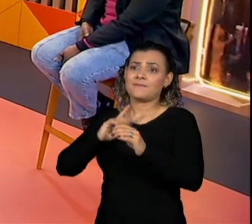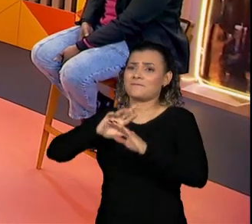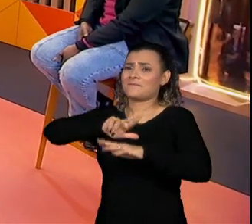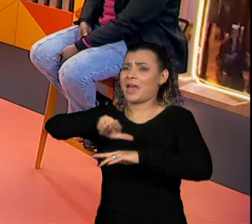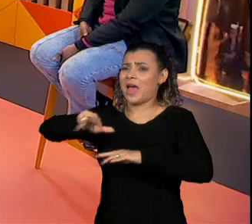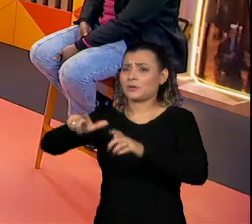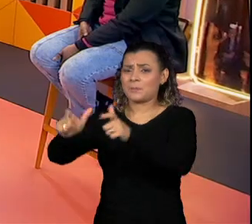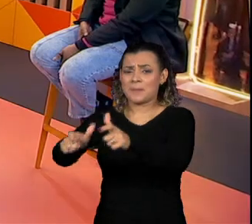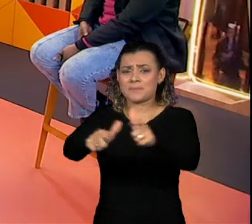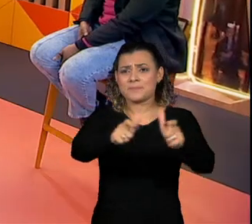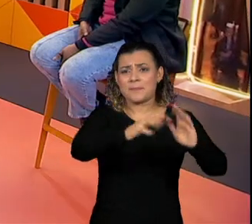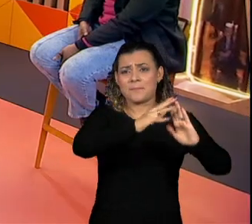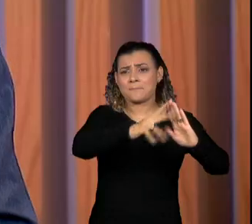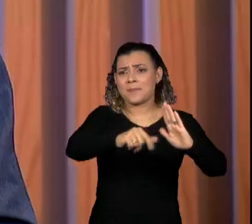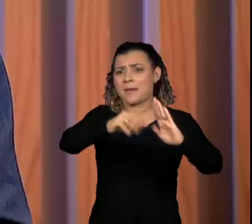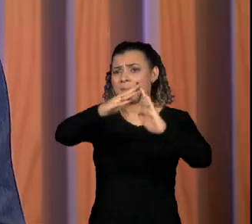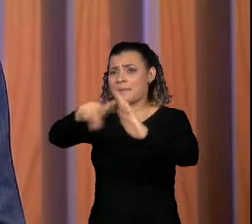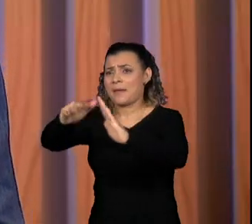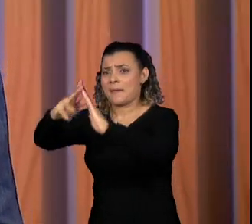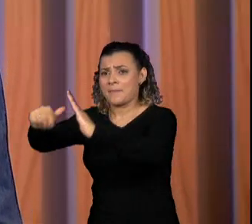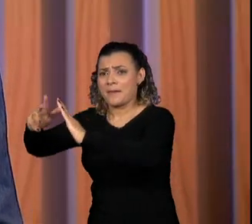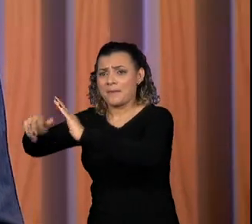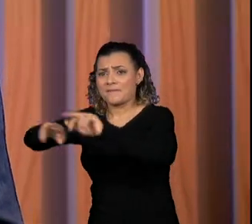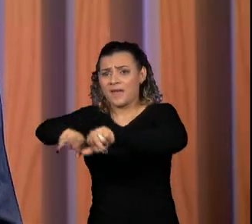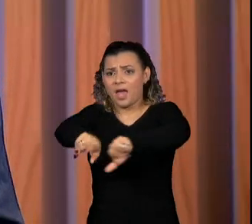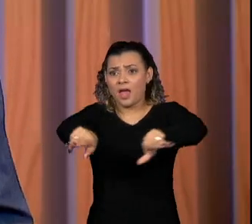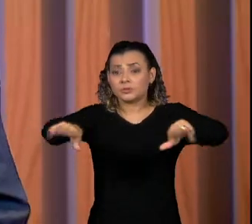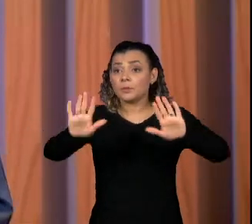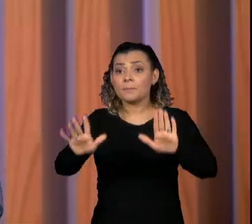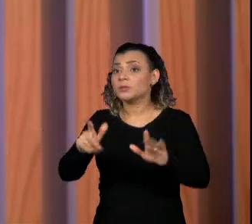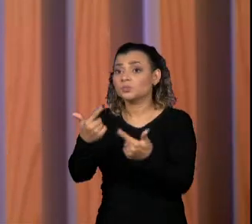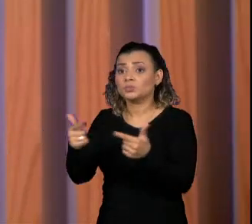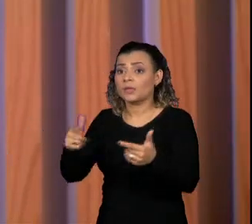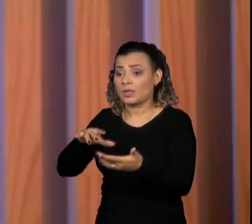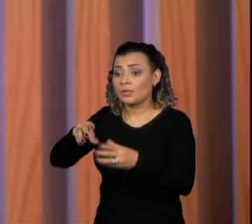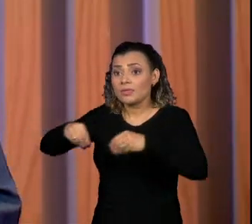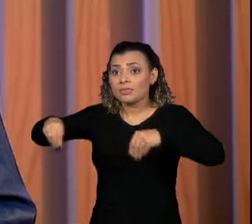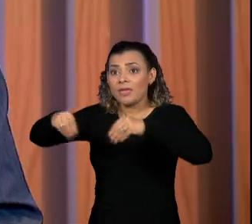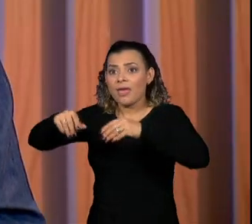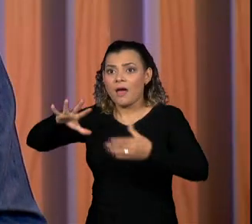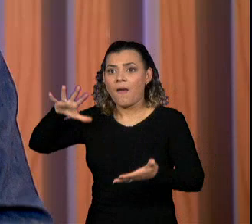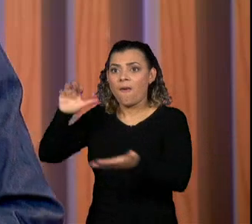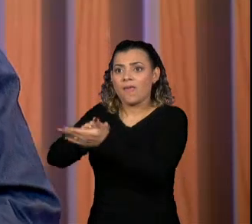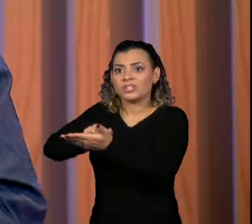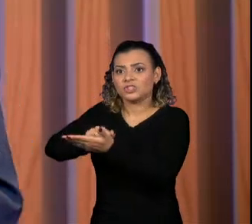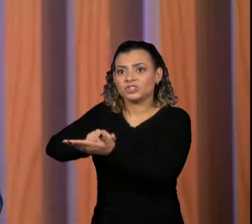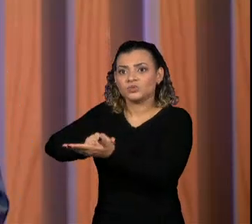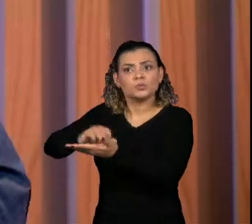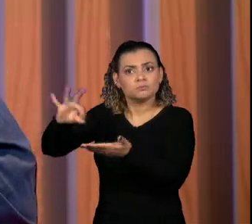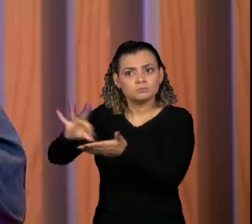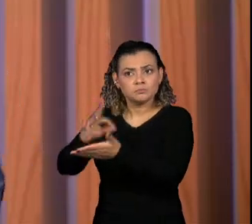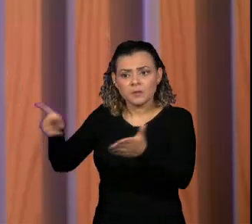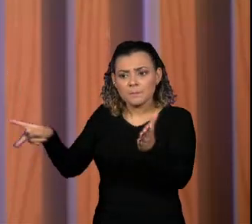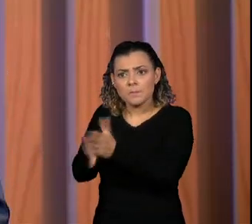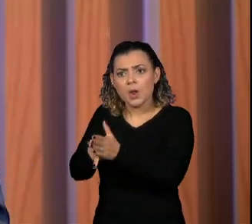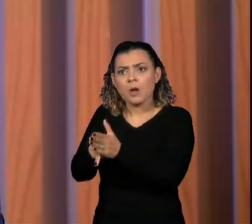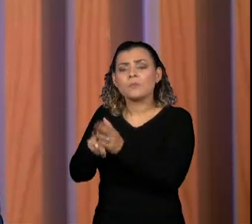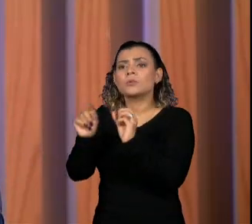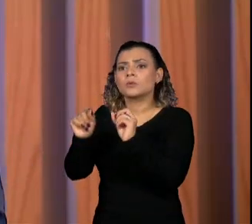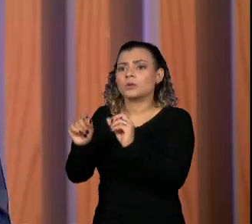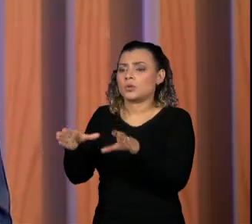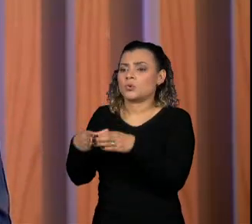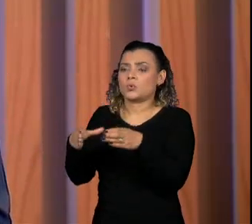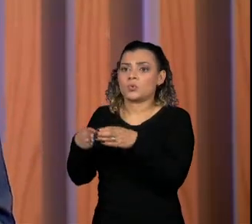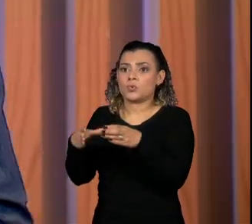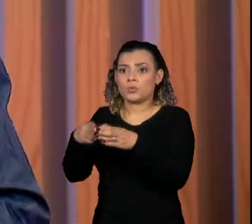ou comunidades quilombolas no país e que suas terras ainda não estão registradas como terras próprias, como terras exclusivas e de uso dessa